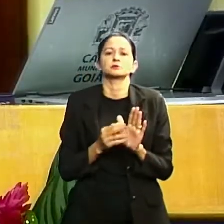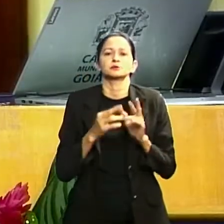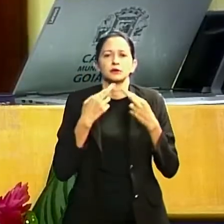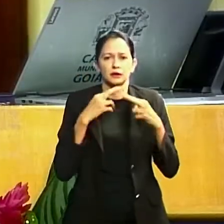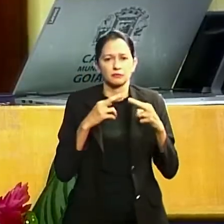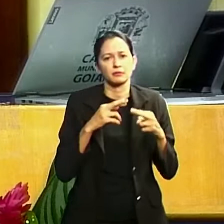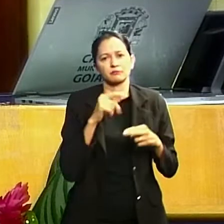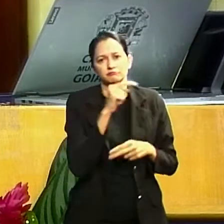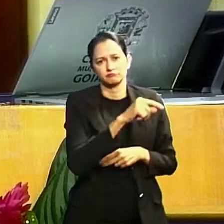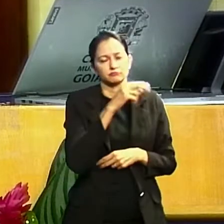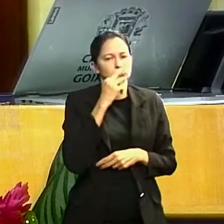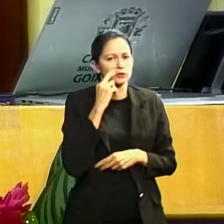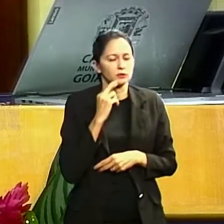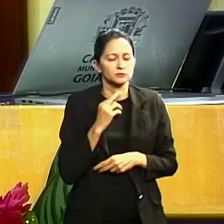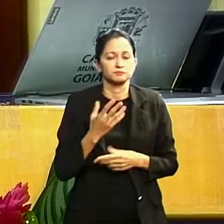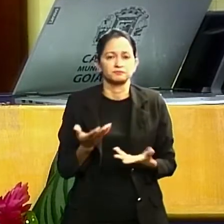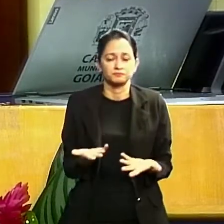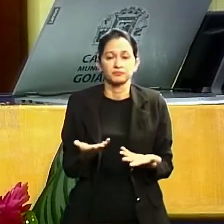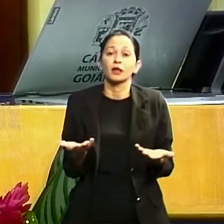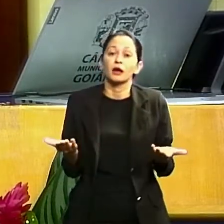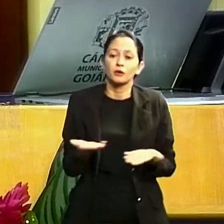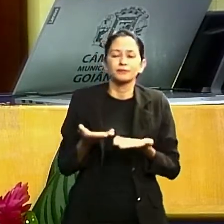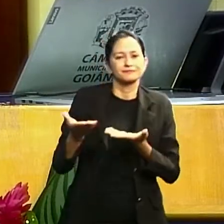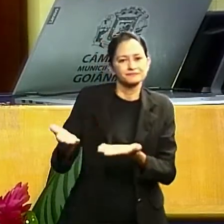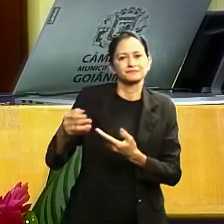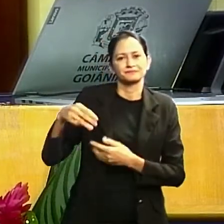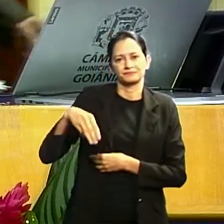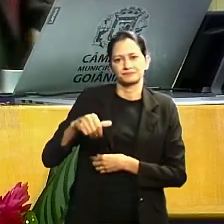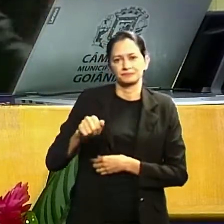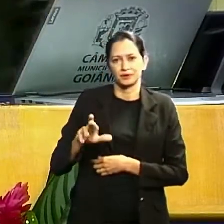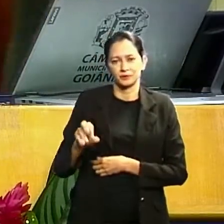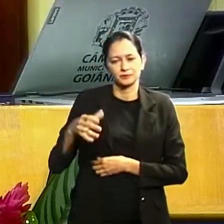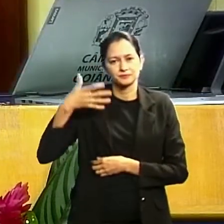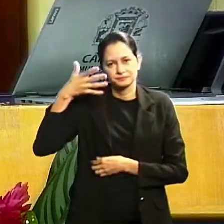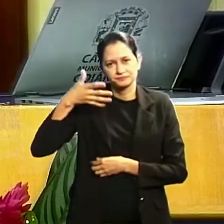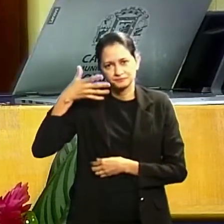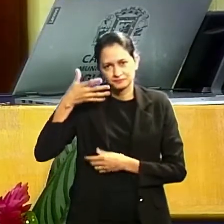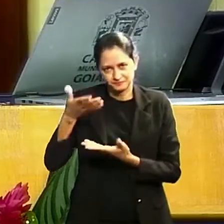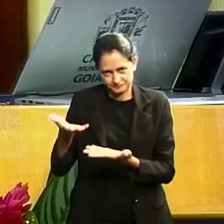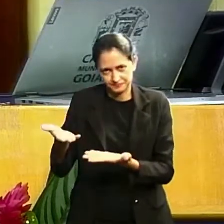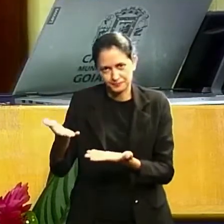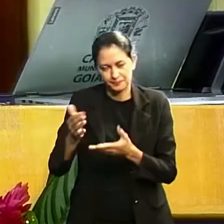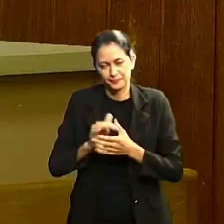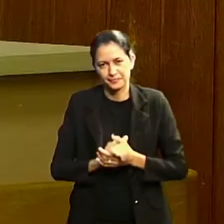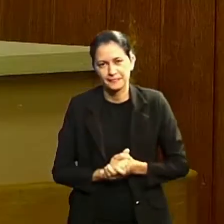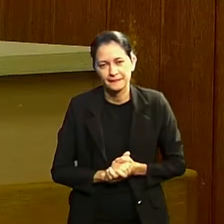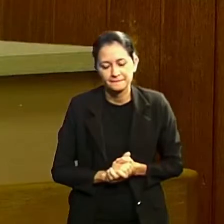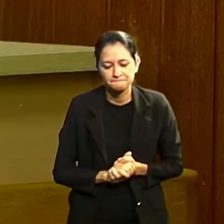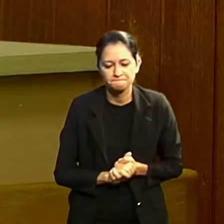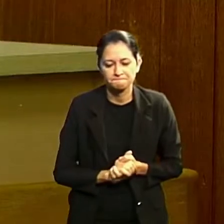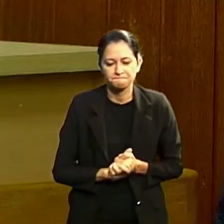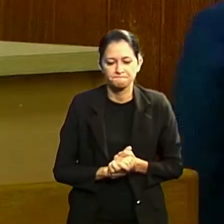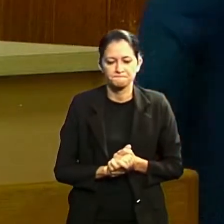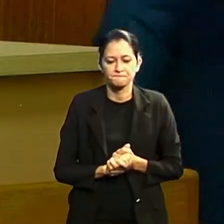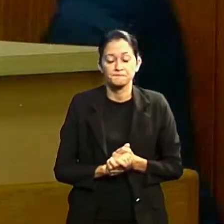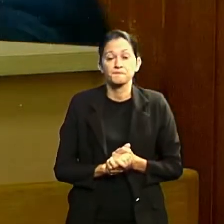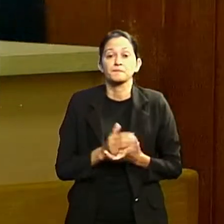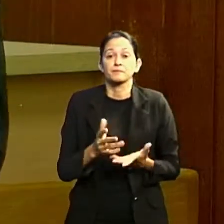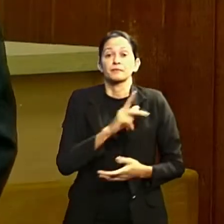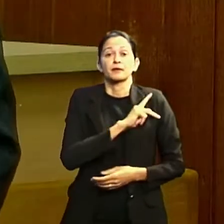Com a palavra o vereador Mauro Rubem, 10 minutos com direito à parte. Senhor presidente, em exercício